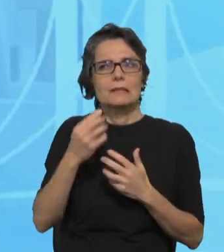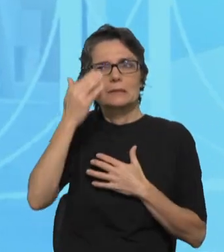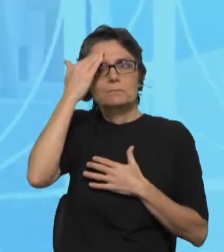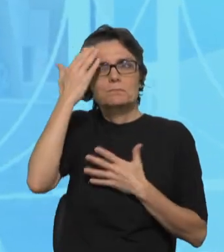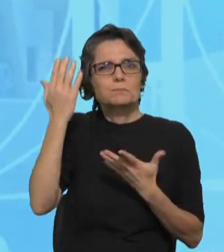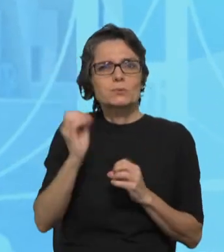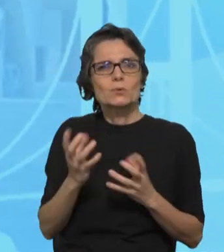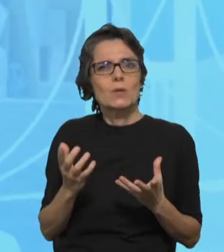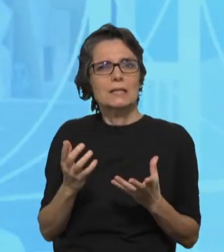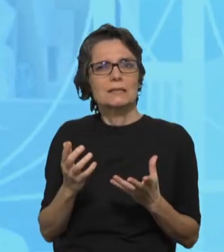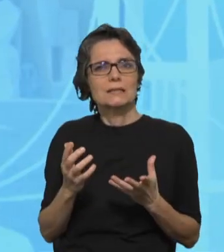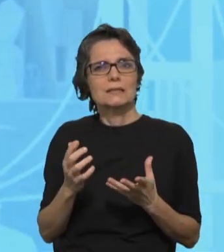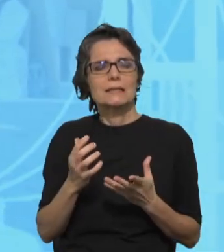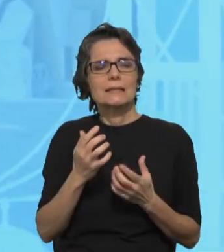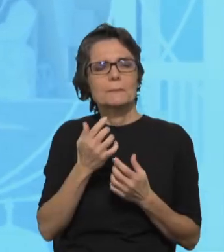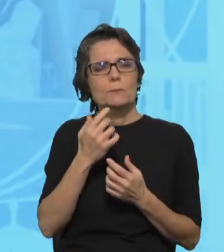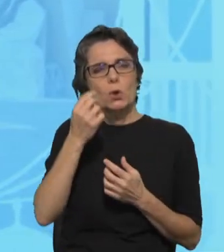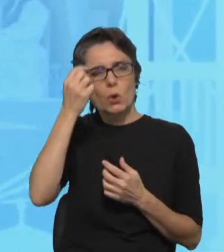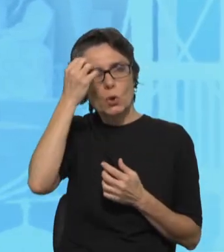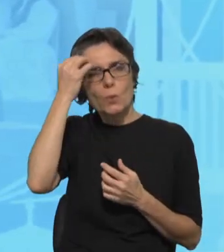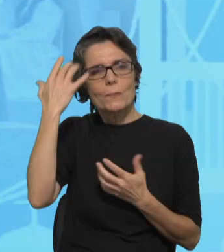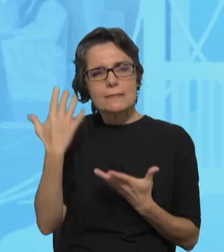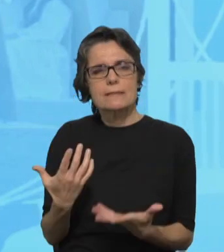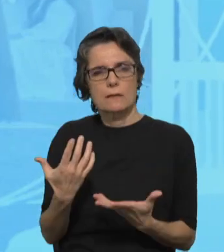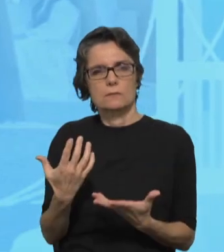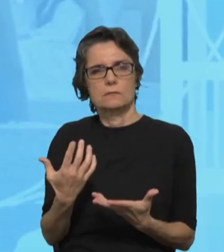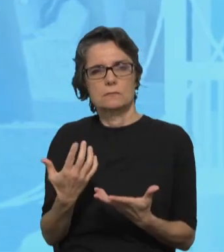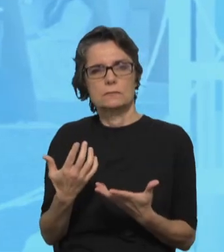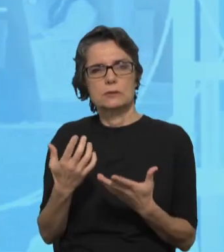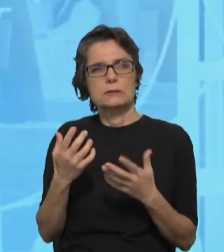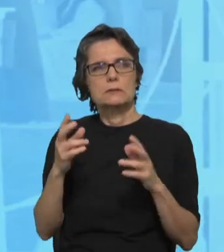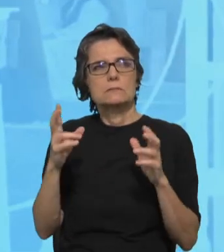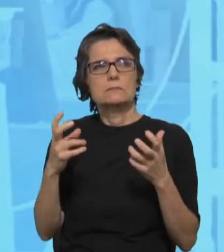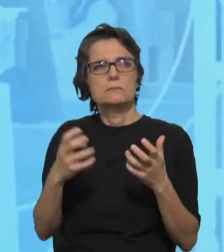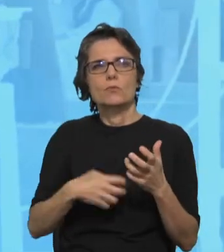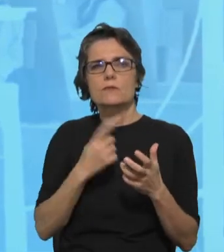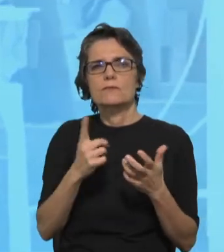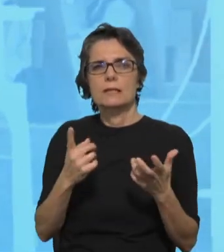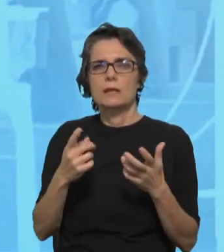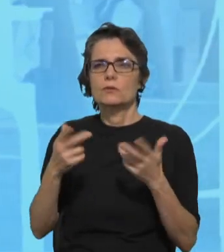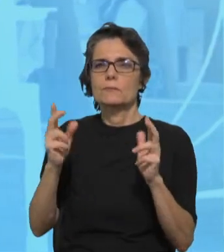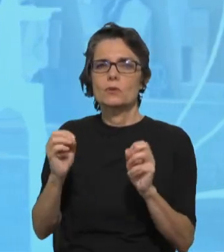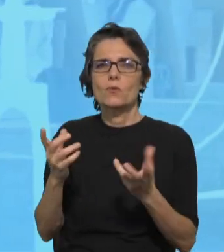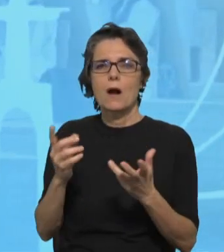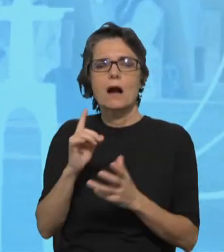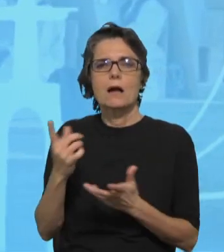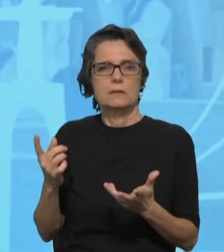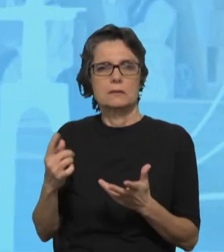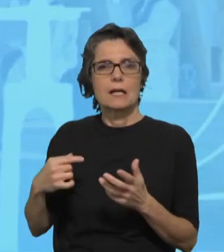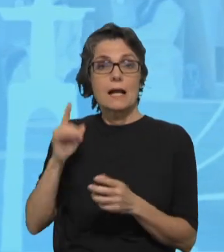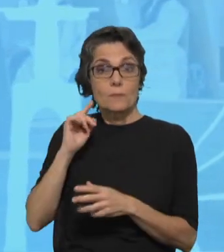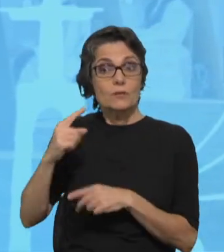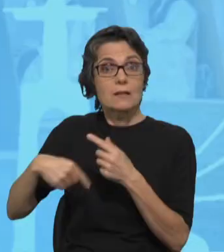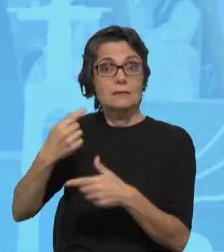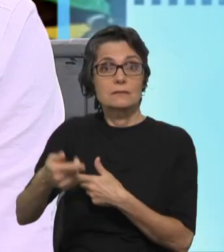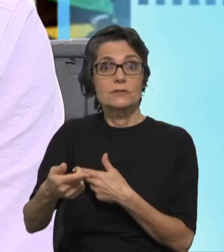mais difícil, não é? E é preciso também estas gerações mais novas terem presente a história,